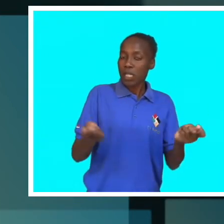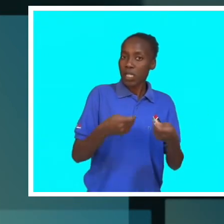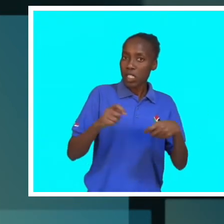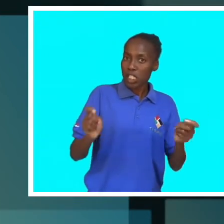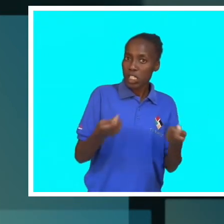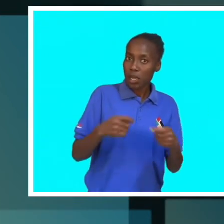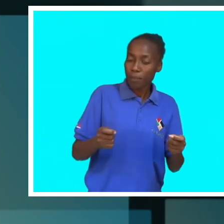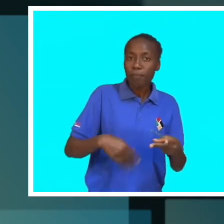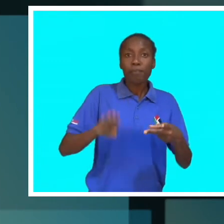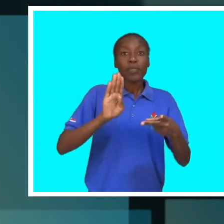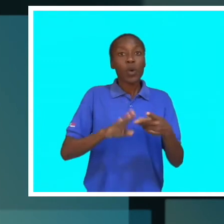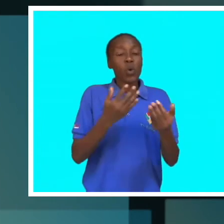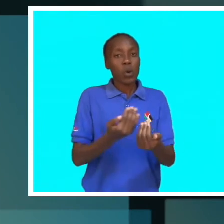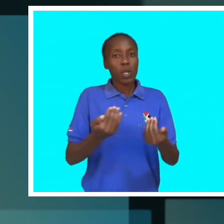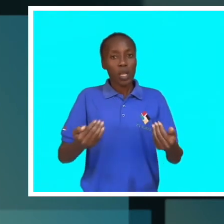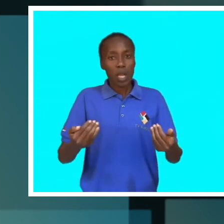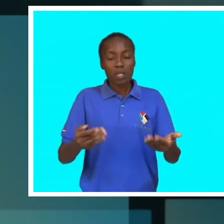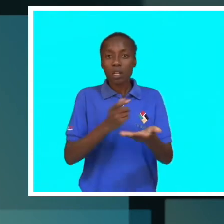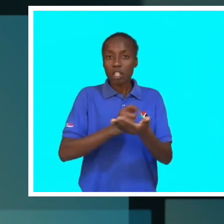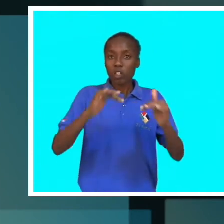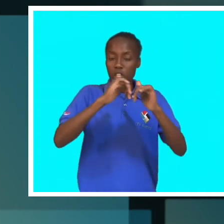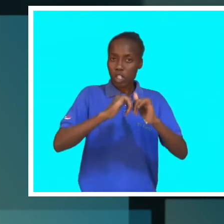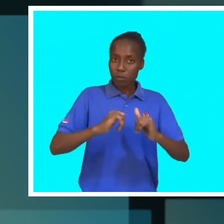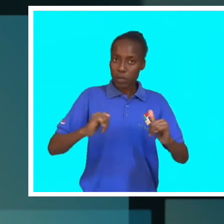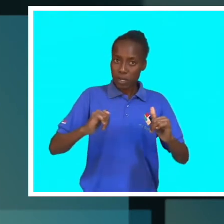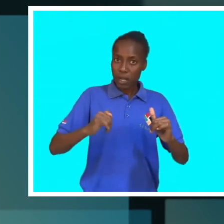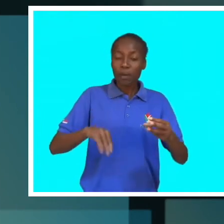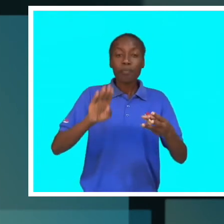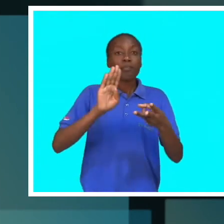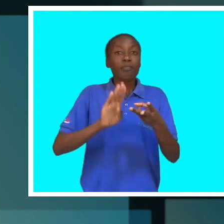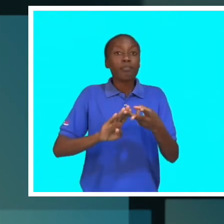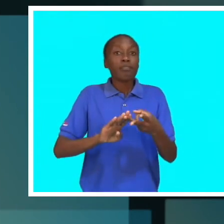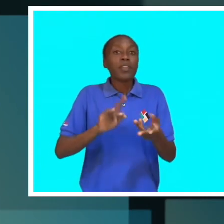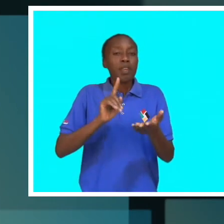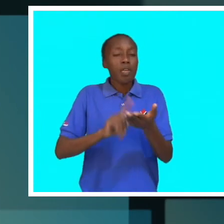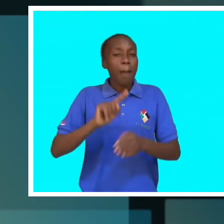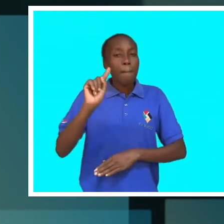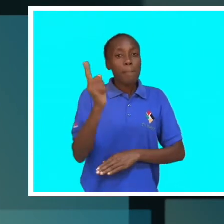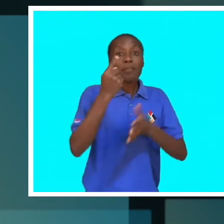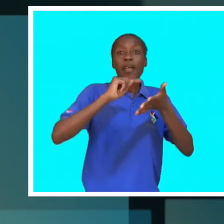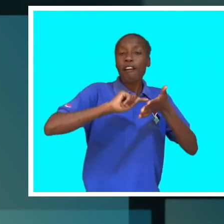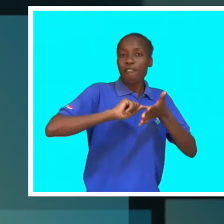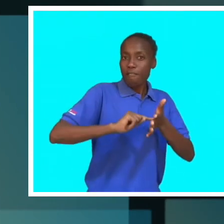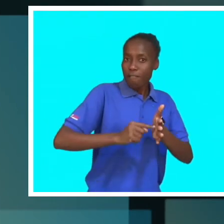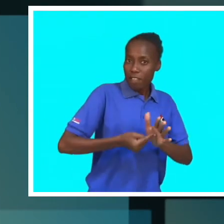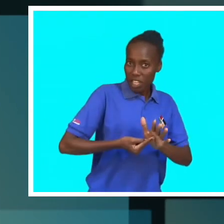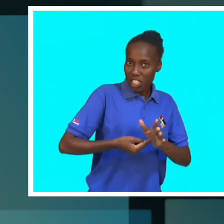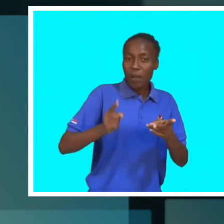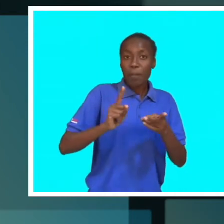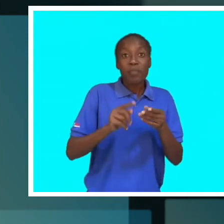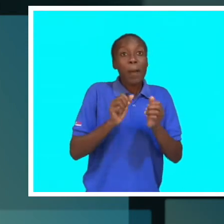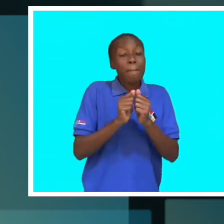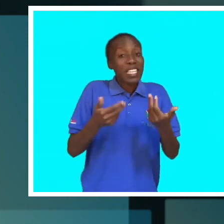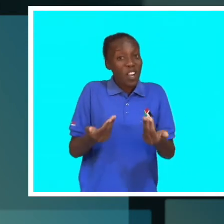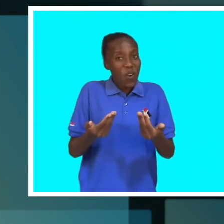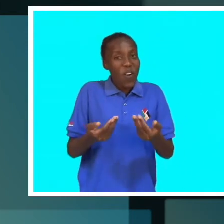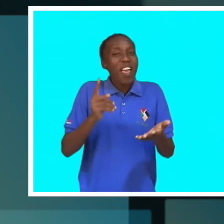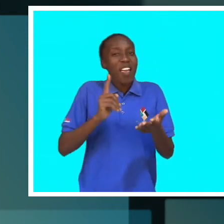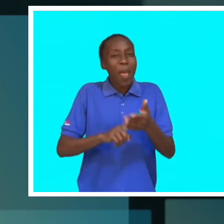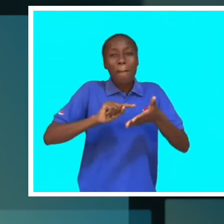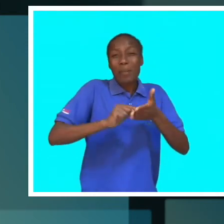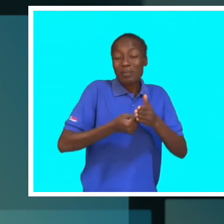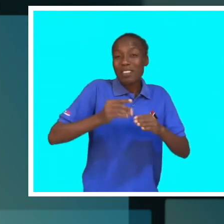este convívio com as crianças da escola especial. É a primeira vez, mas essa é a primeira de